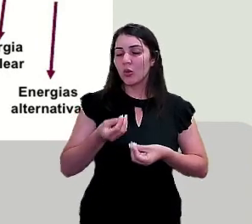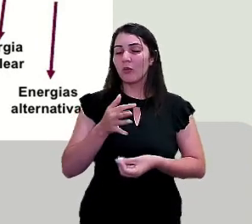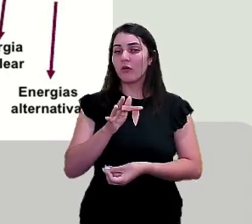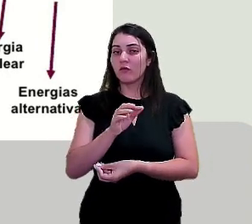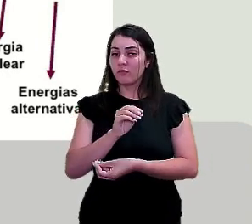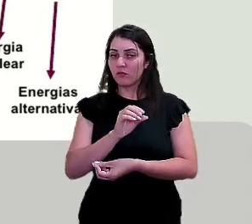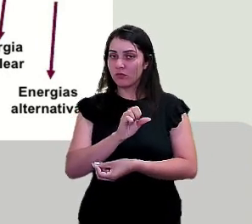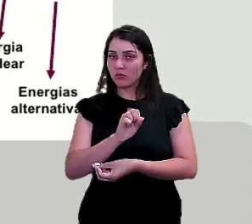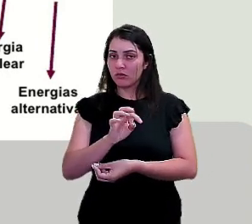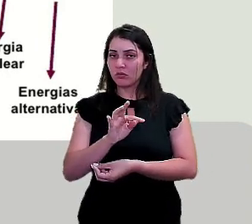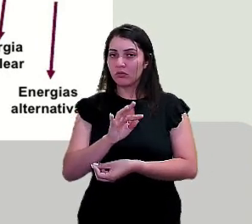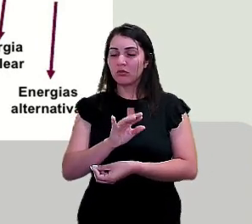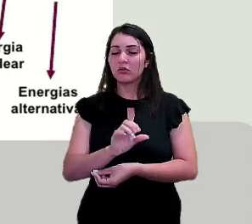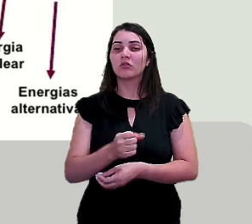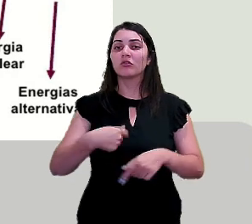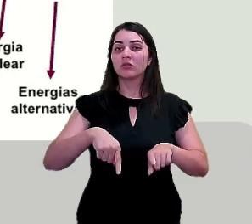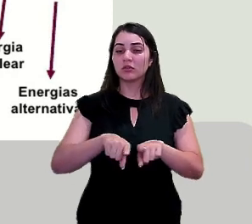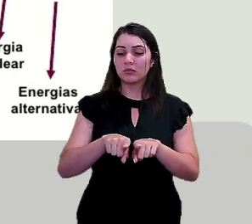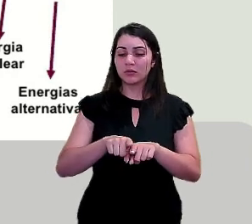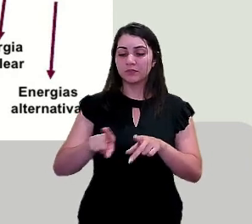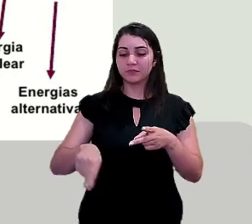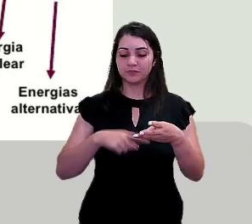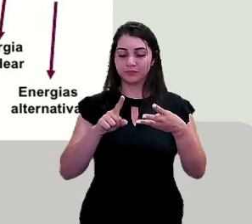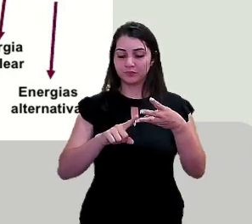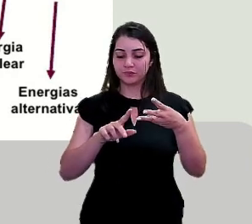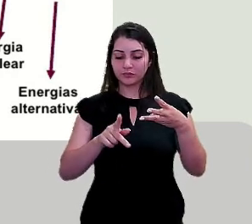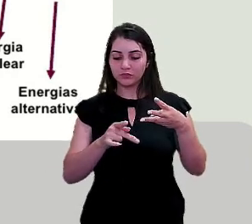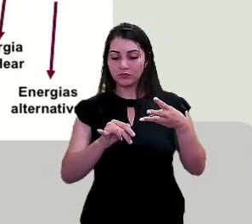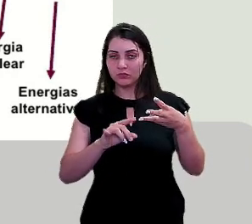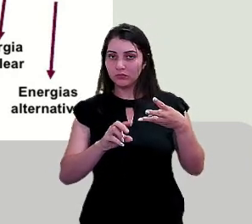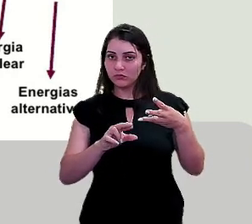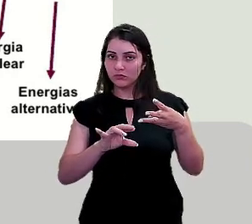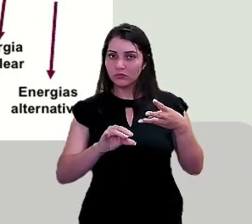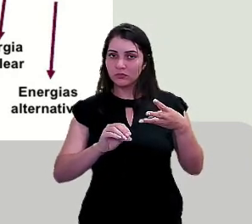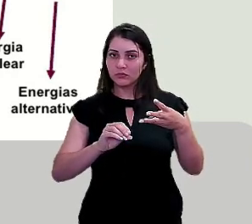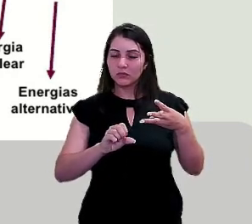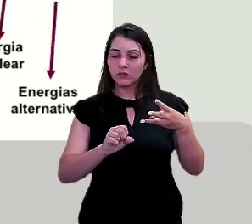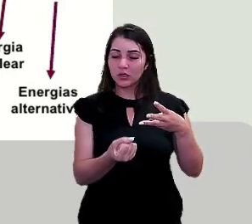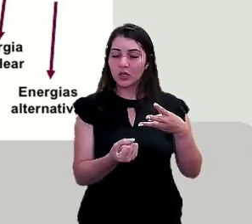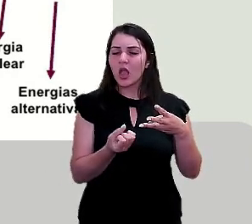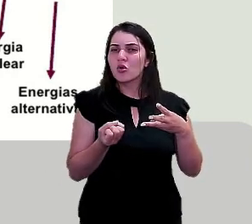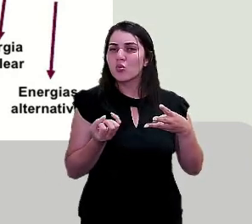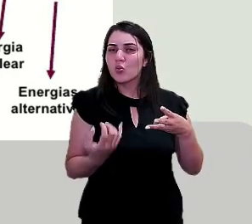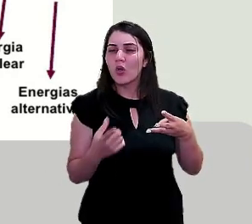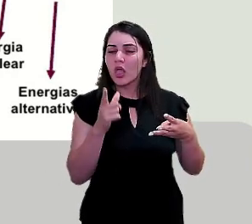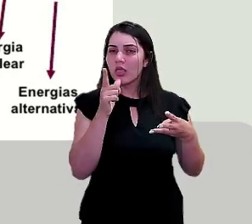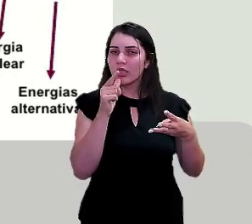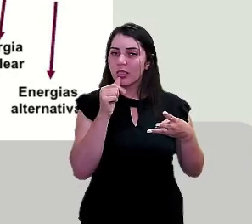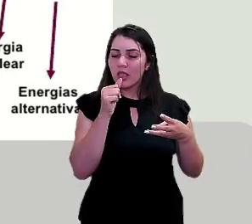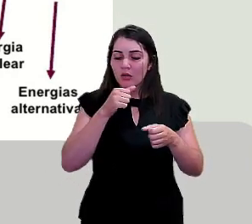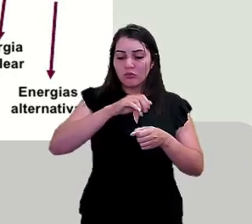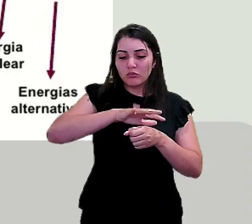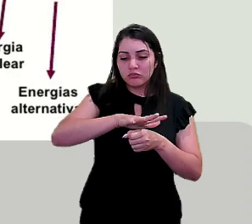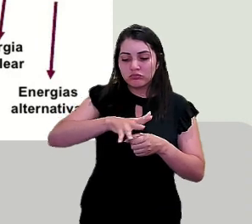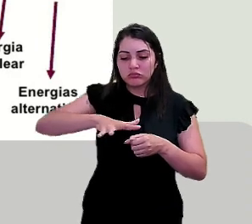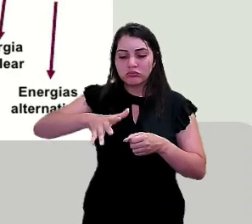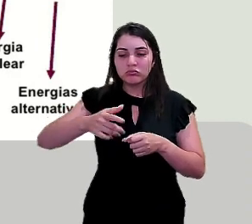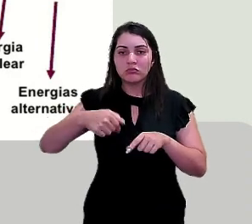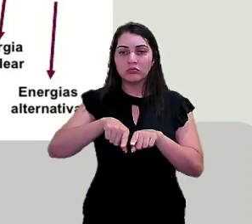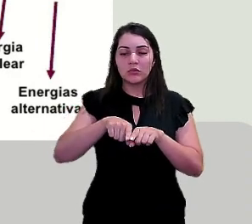fósseis também. Os hídricos, que é a quantidade de água superficial e subterrânea que está à